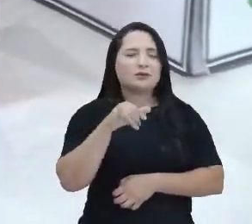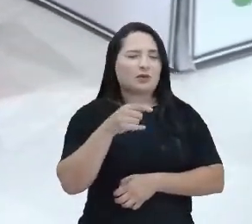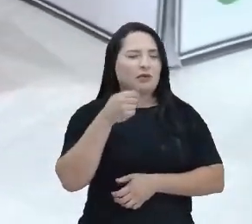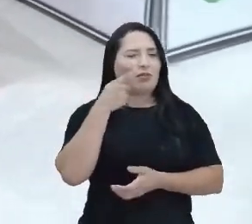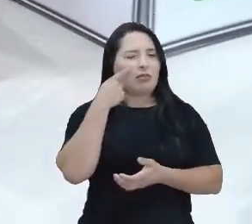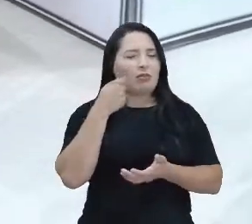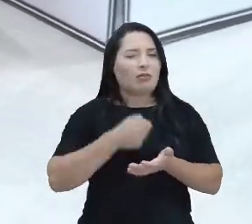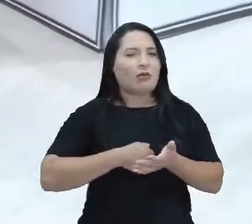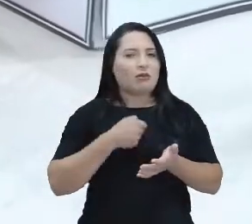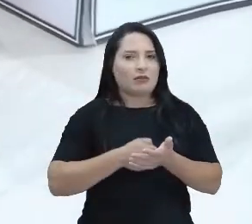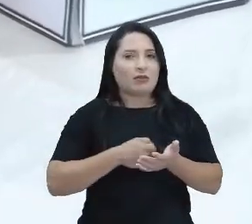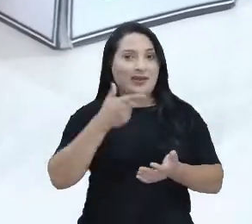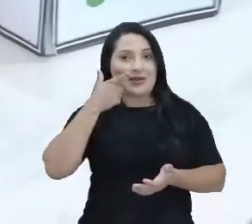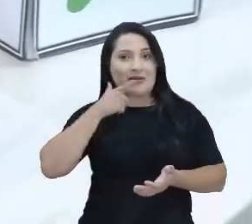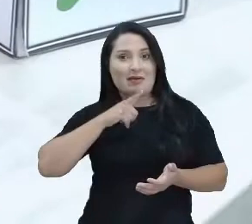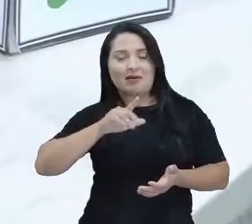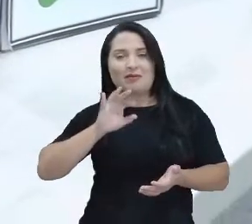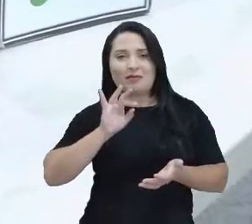consegue.